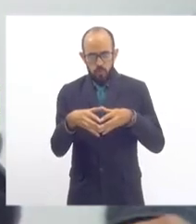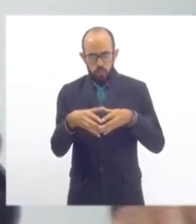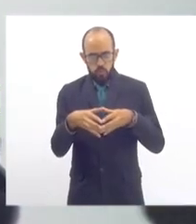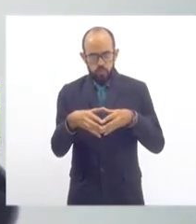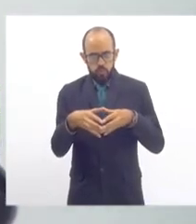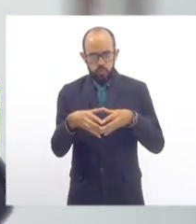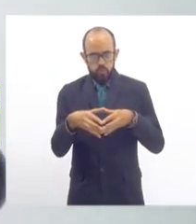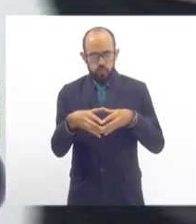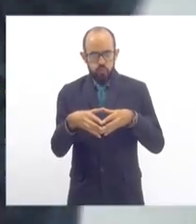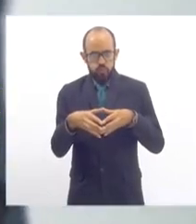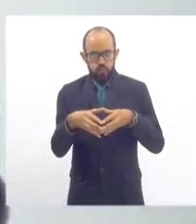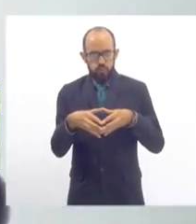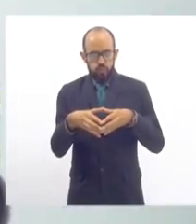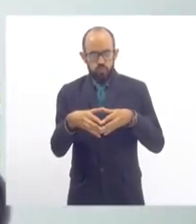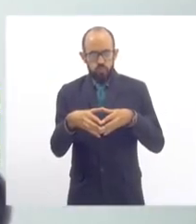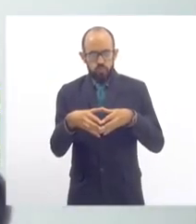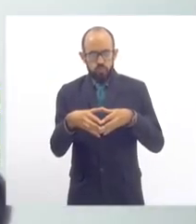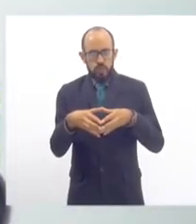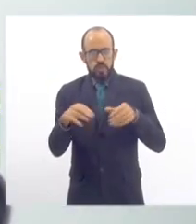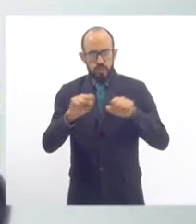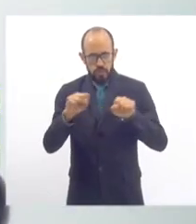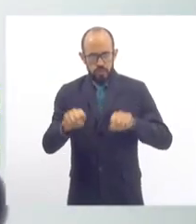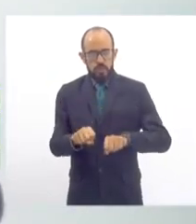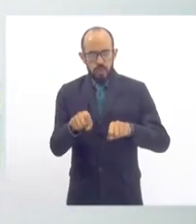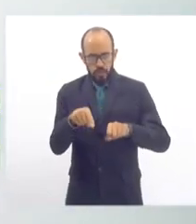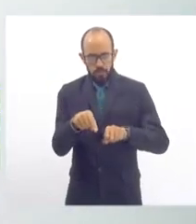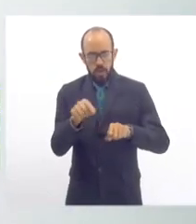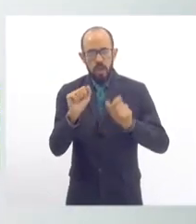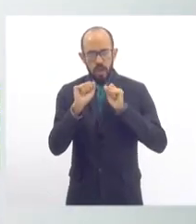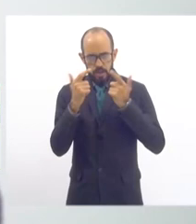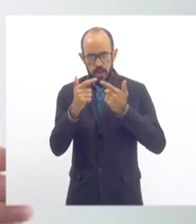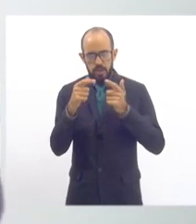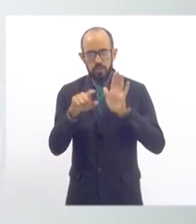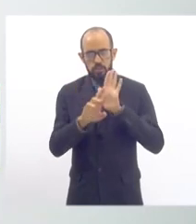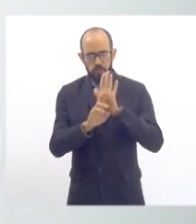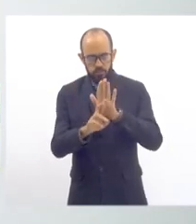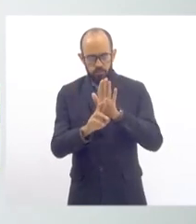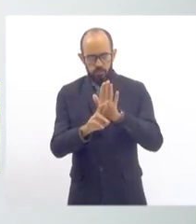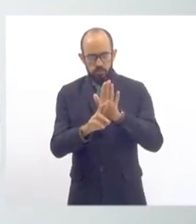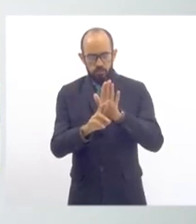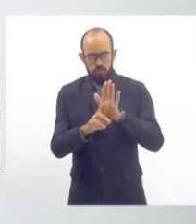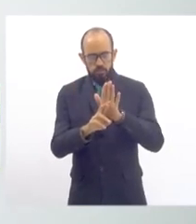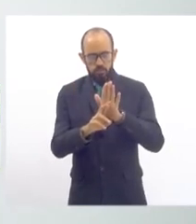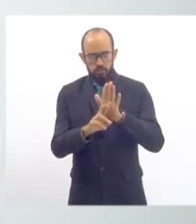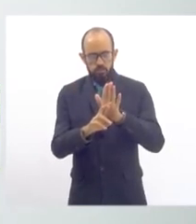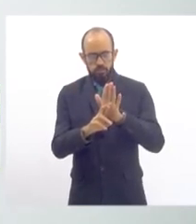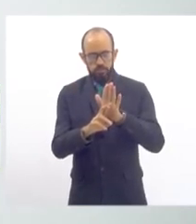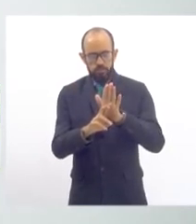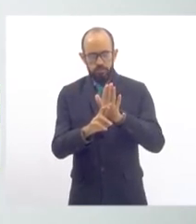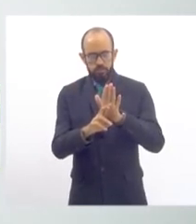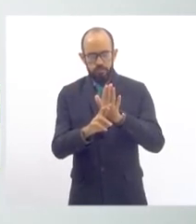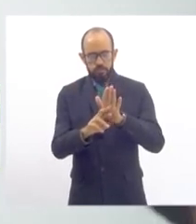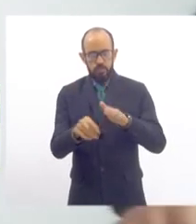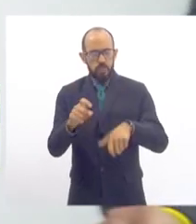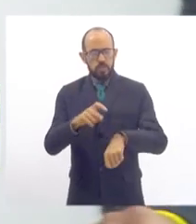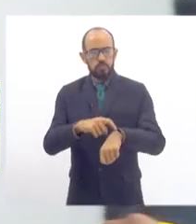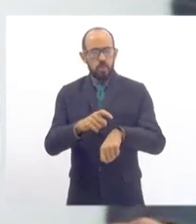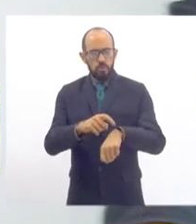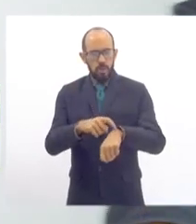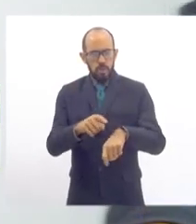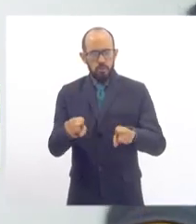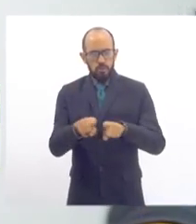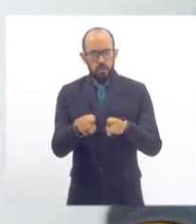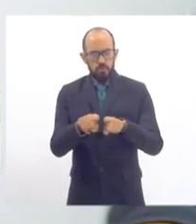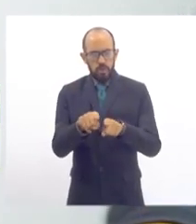Conselho Consultivo do Regime, o Poder Legislativo está representado, e eu sou um dos dois representantes, e, nesse momento, estamos fazendo